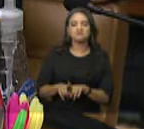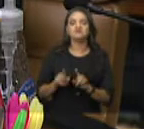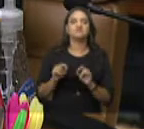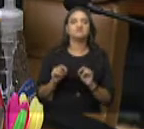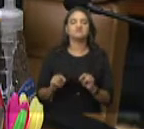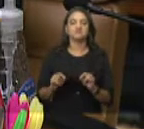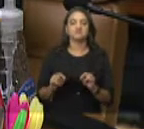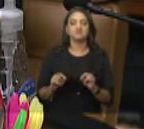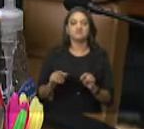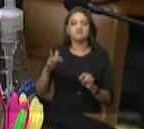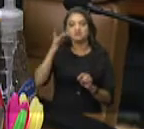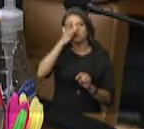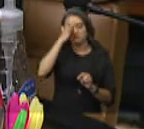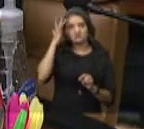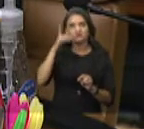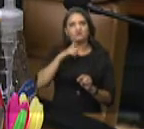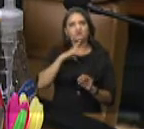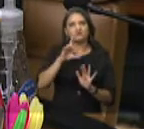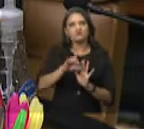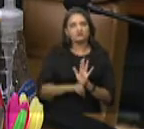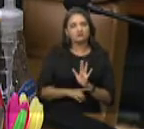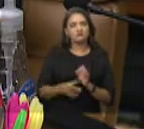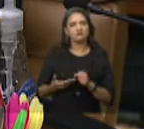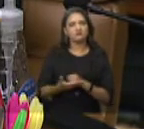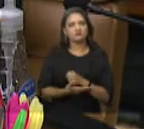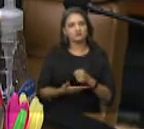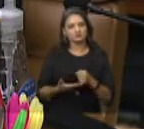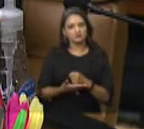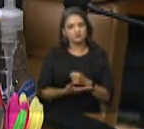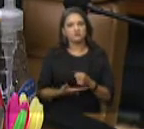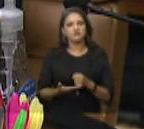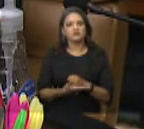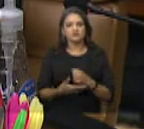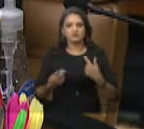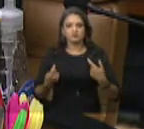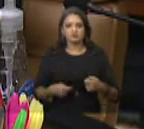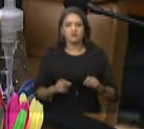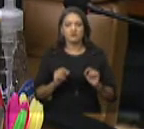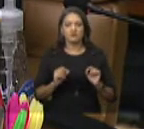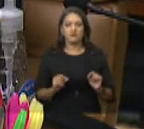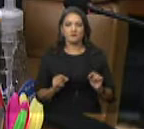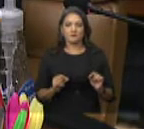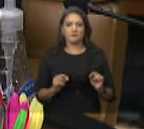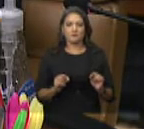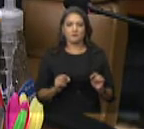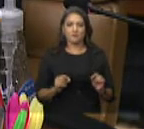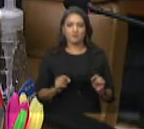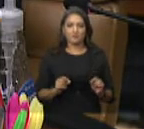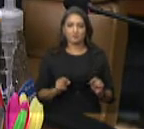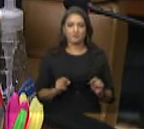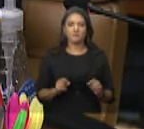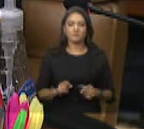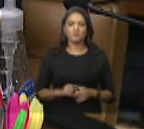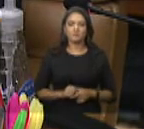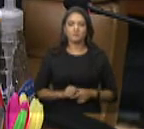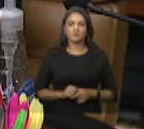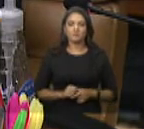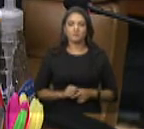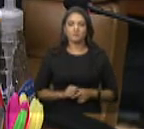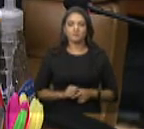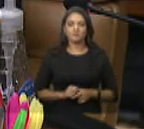de alguém que tem o direito básico a Que Se liberte de uma condição de não de não contato de não conhecimento